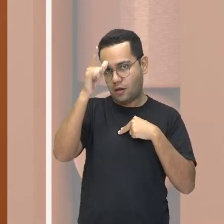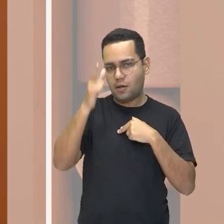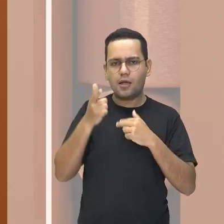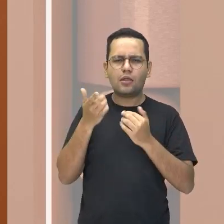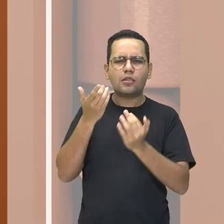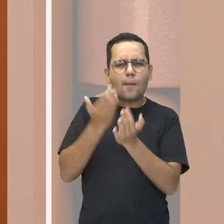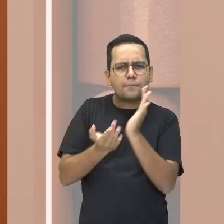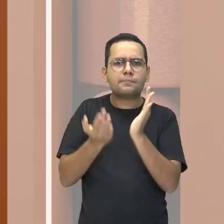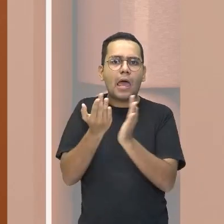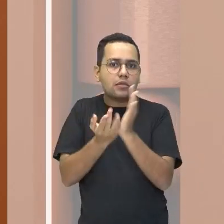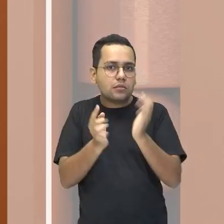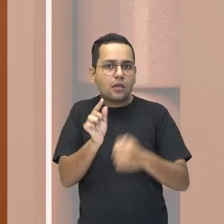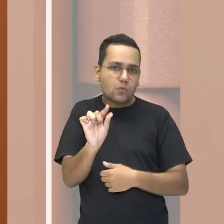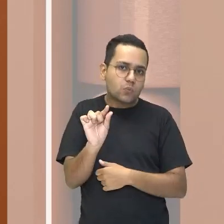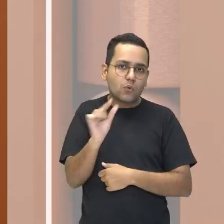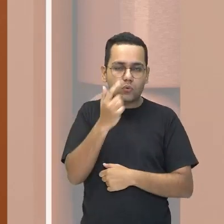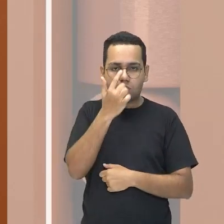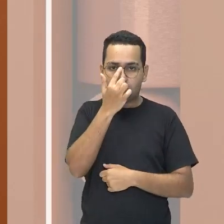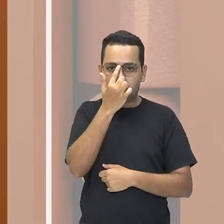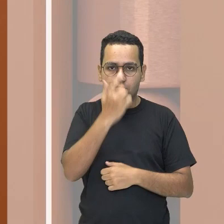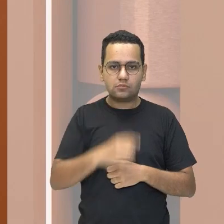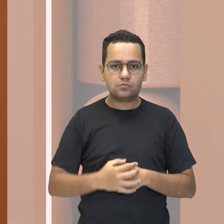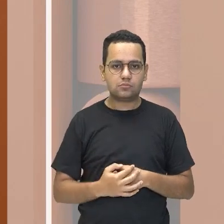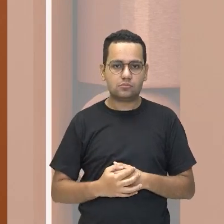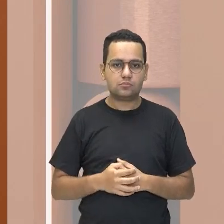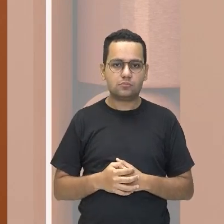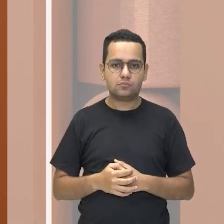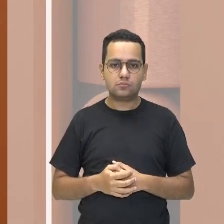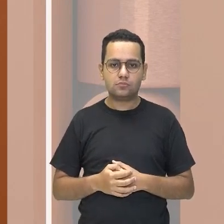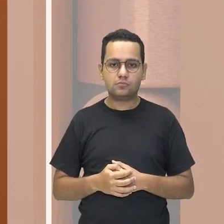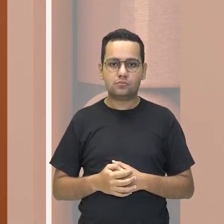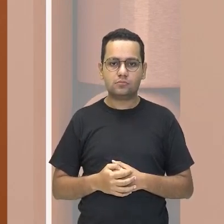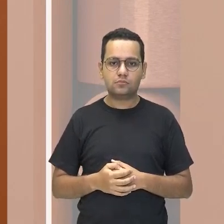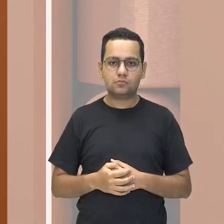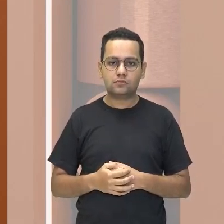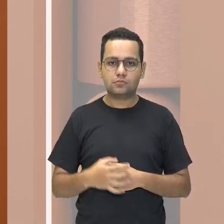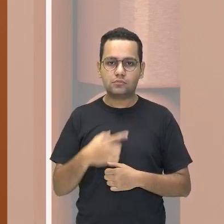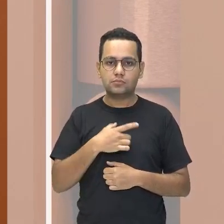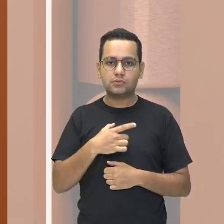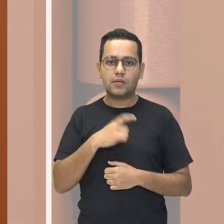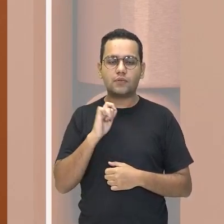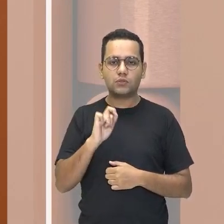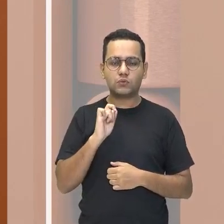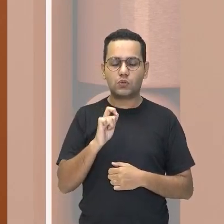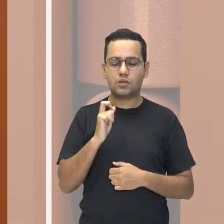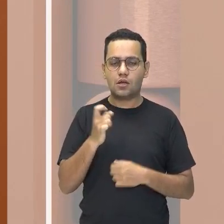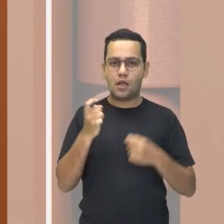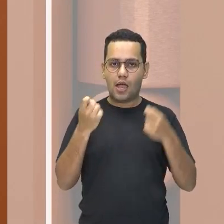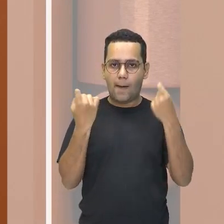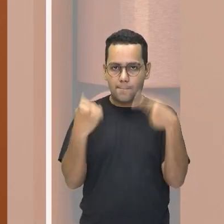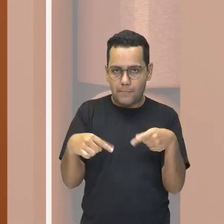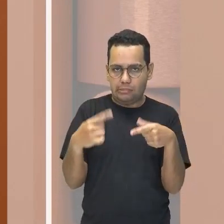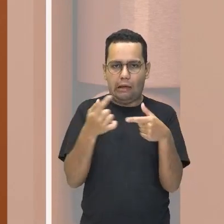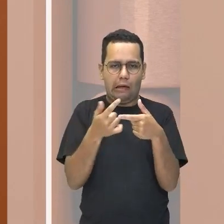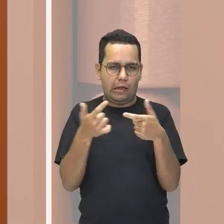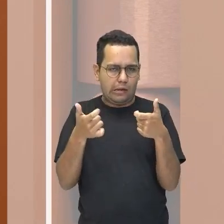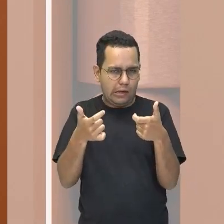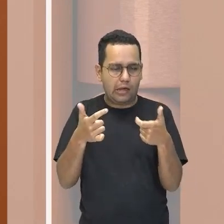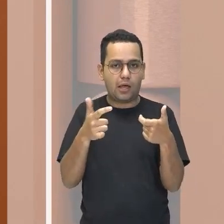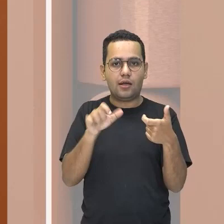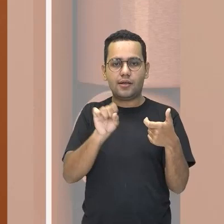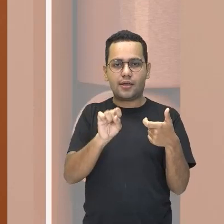batalha bastante emblemática nesse momento, que é a Batalha de Stalingrado, considerada por muitos historiadores a batalha